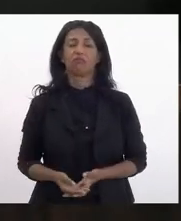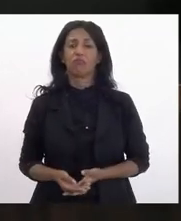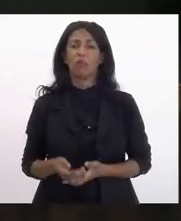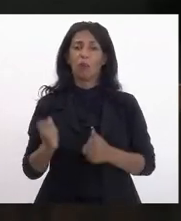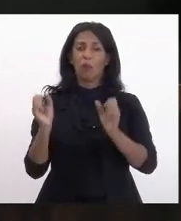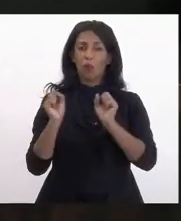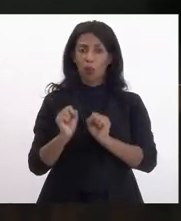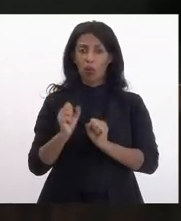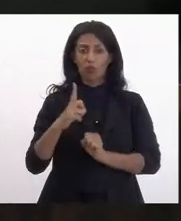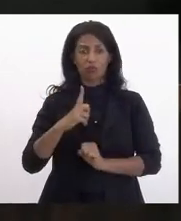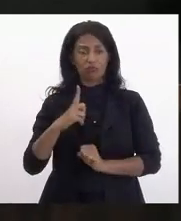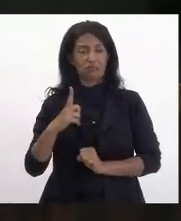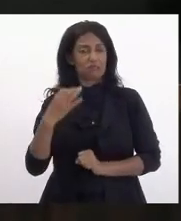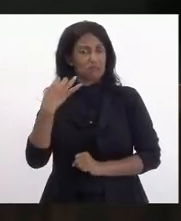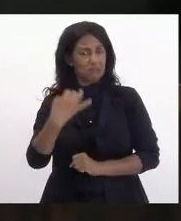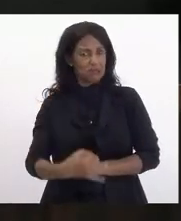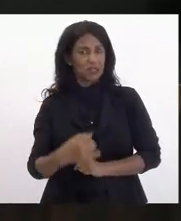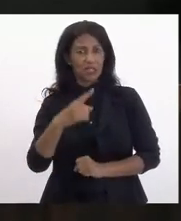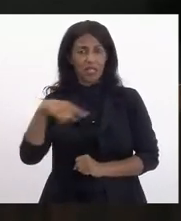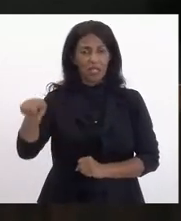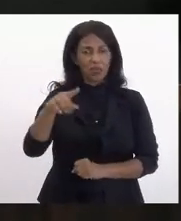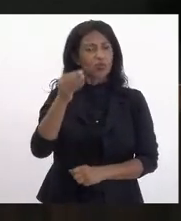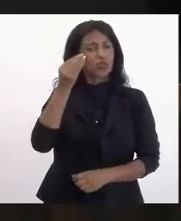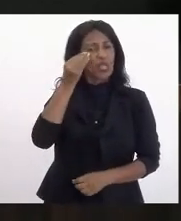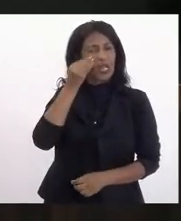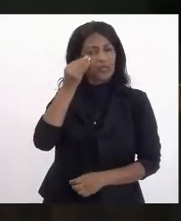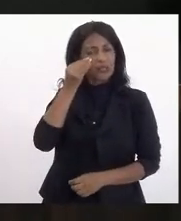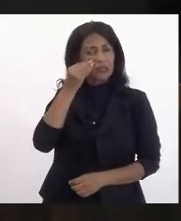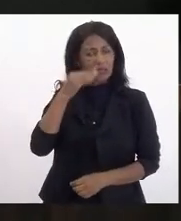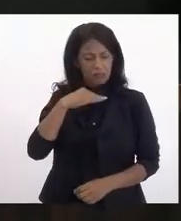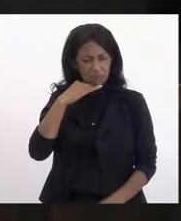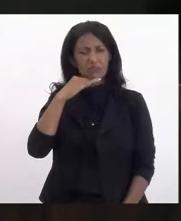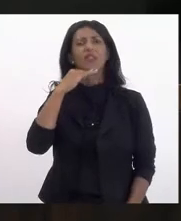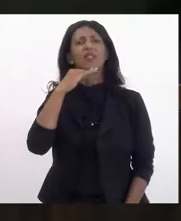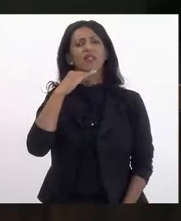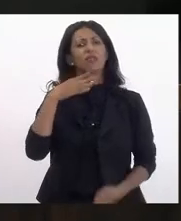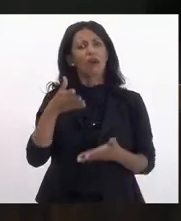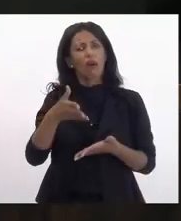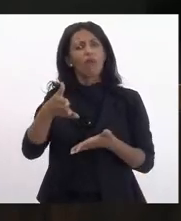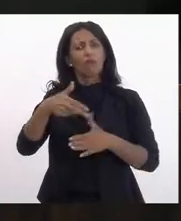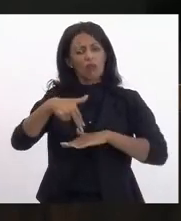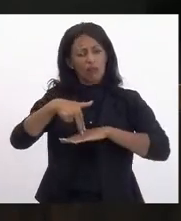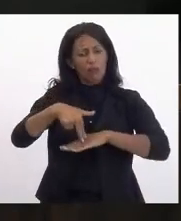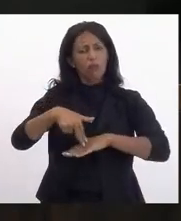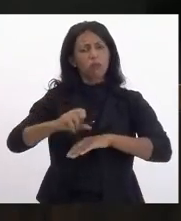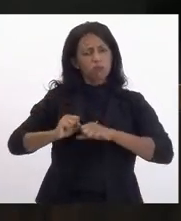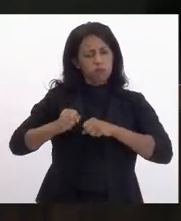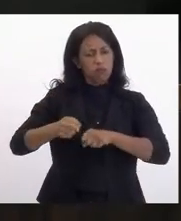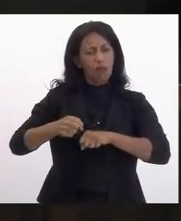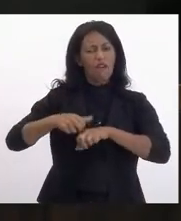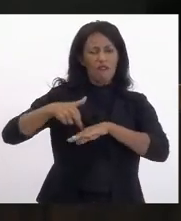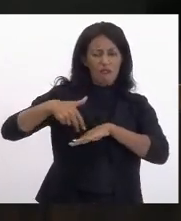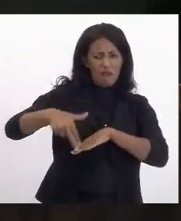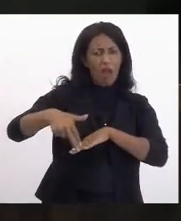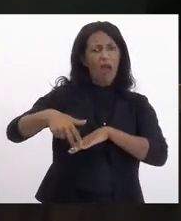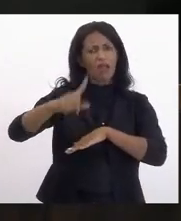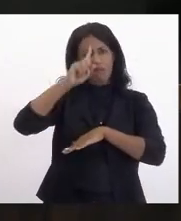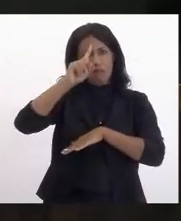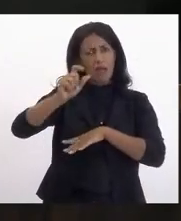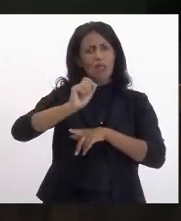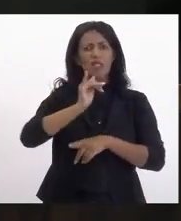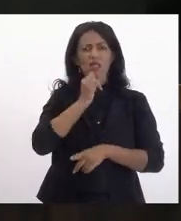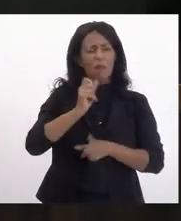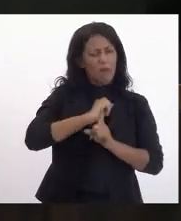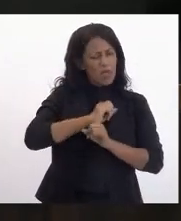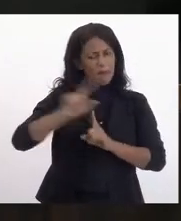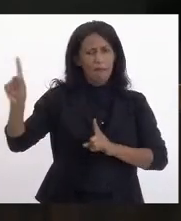ter certeza, a todos que nos ouvem, nos assistem, erga sua cabeça, vai na fé, manda a tristeza embora, porque a gente vai passar